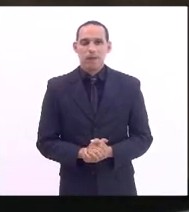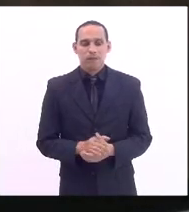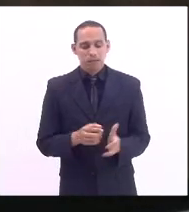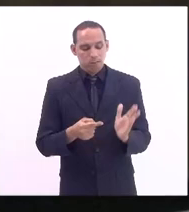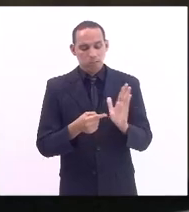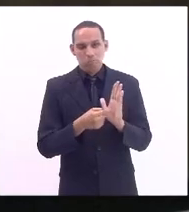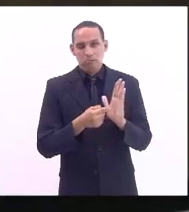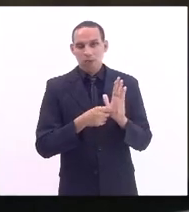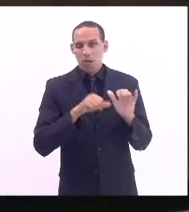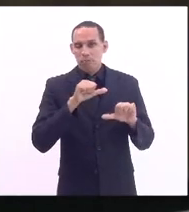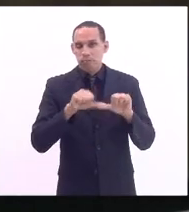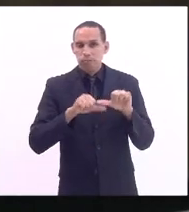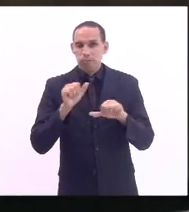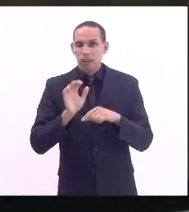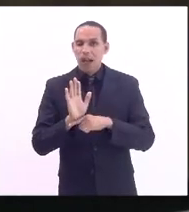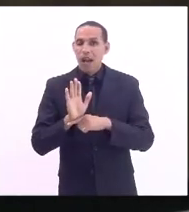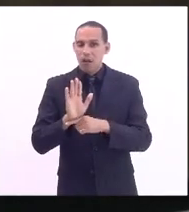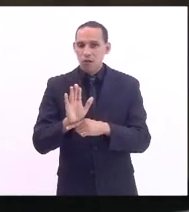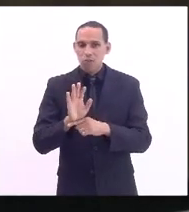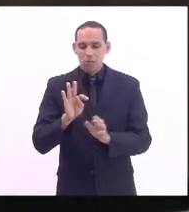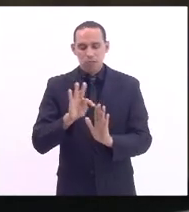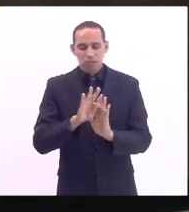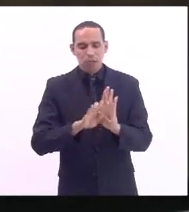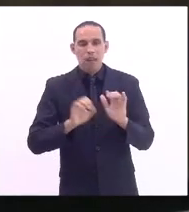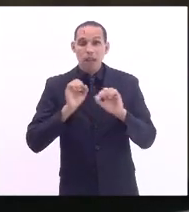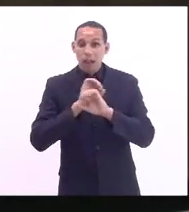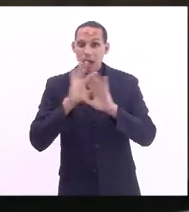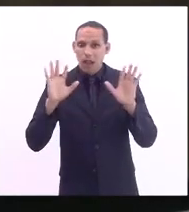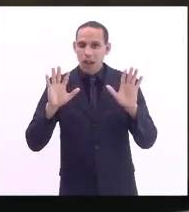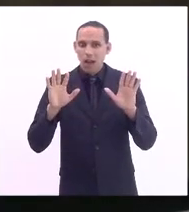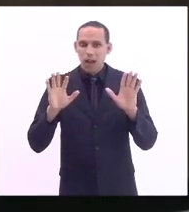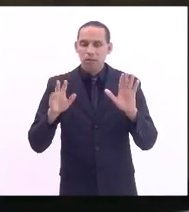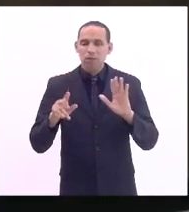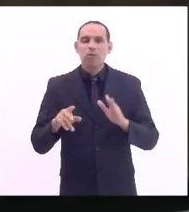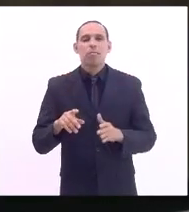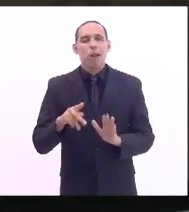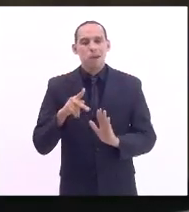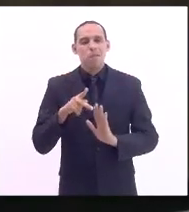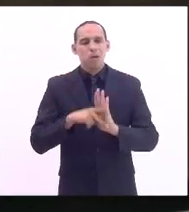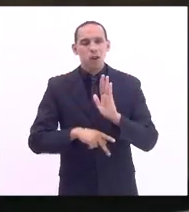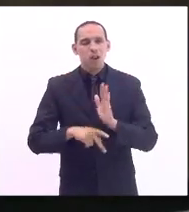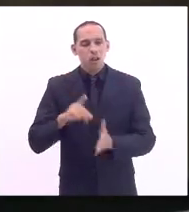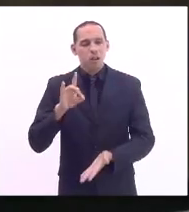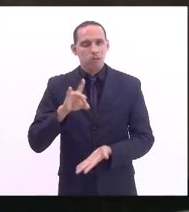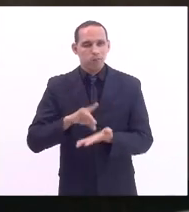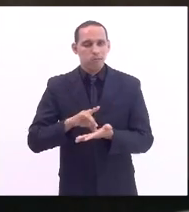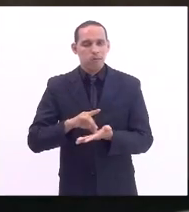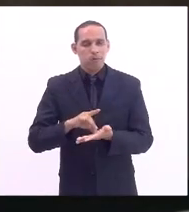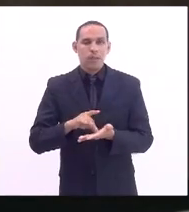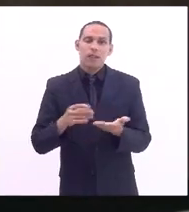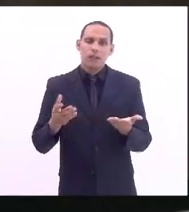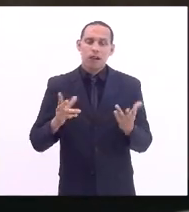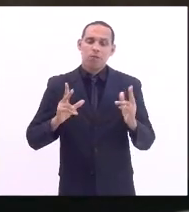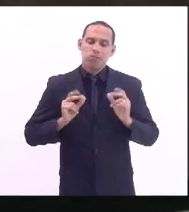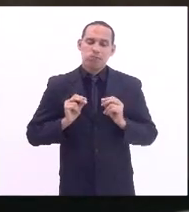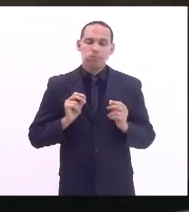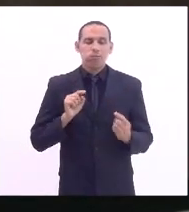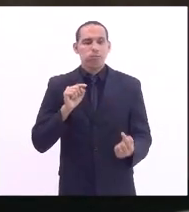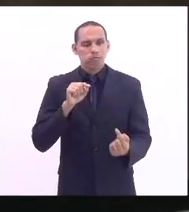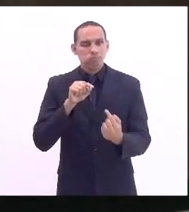ajudam a esclarecer a redação do projeto original. Assim posto, no mérito,